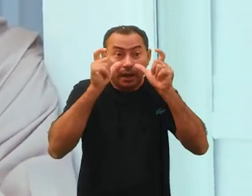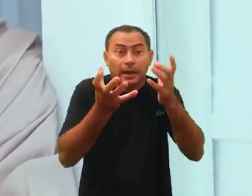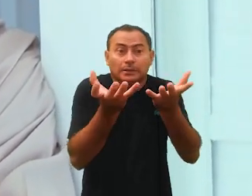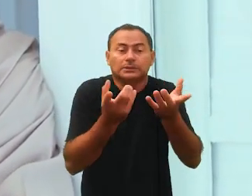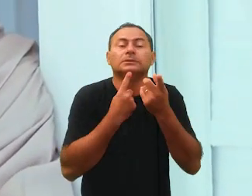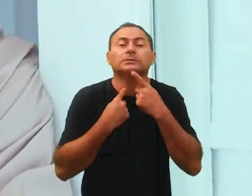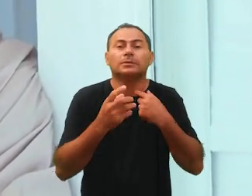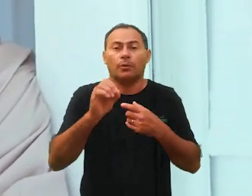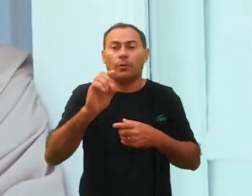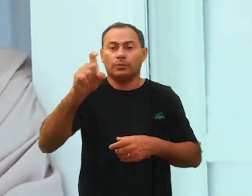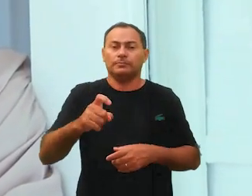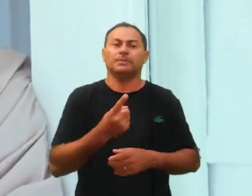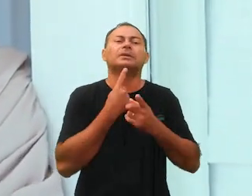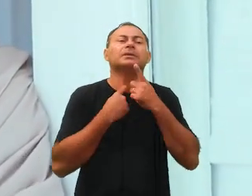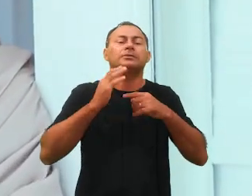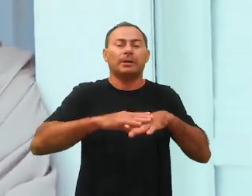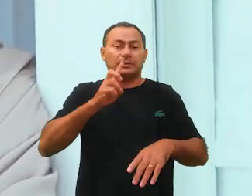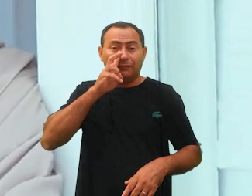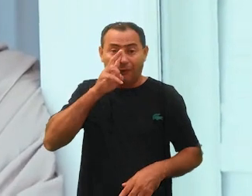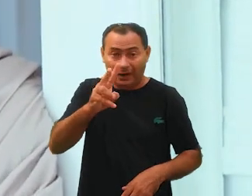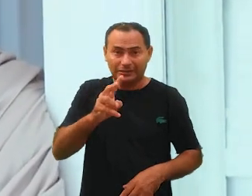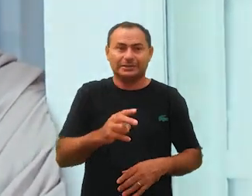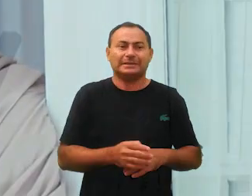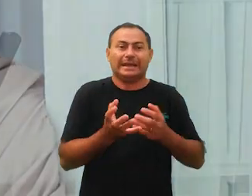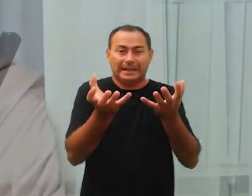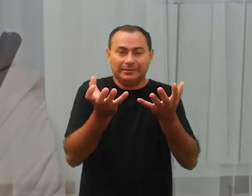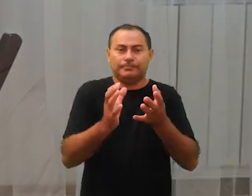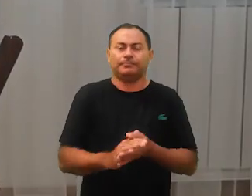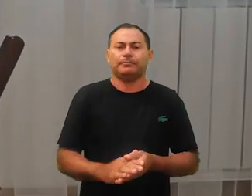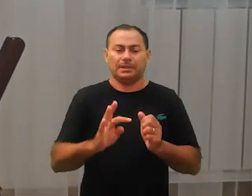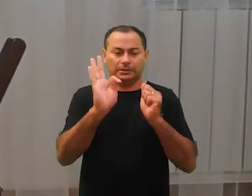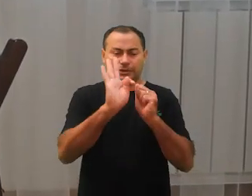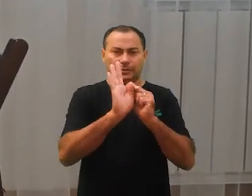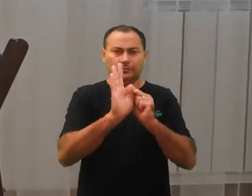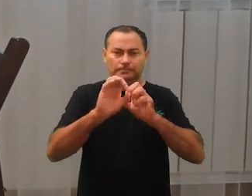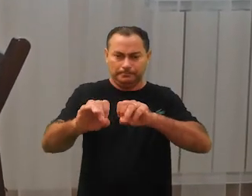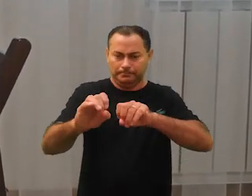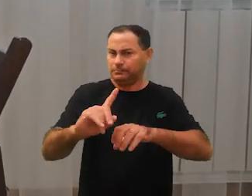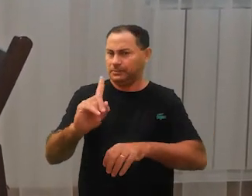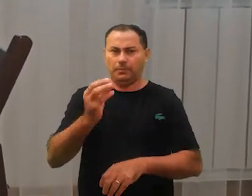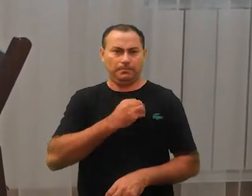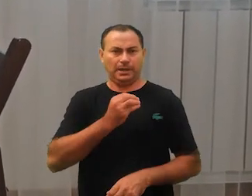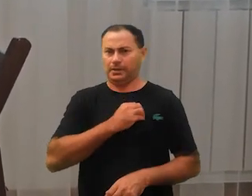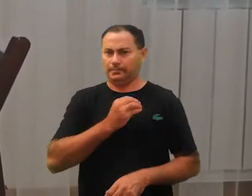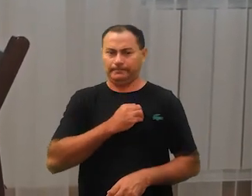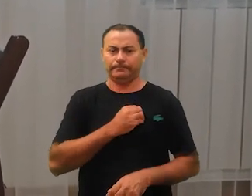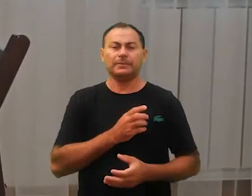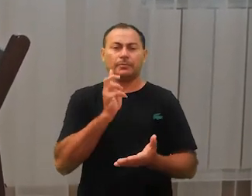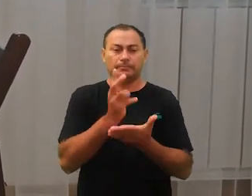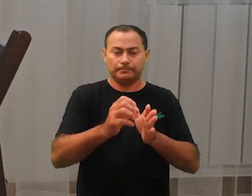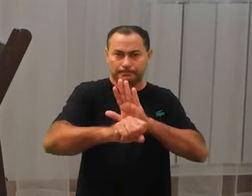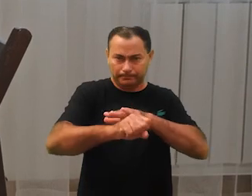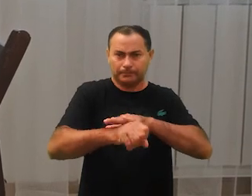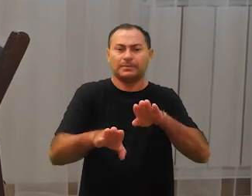a cobiça, ou seja, um desejo mais forte. Tiago deu este ensino para que não pequemos.